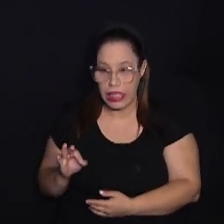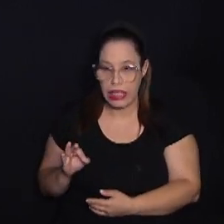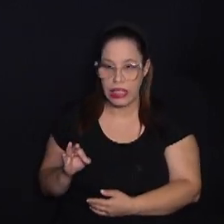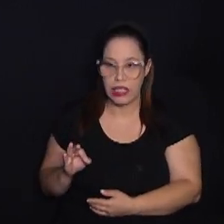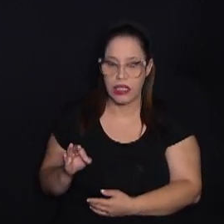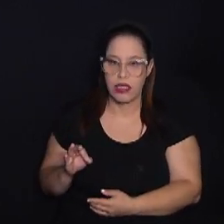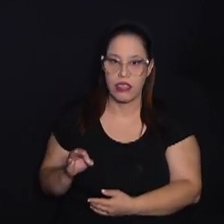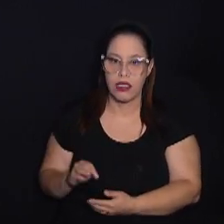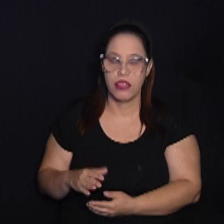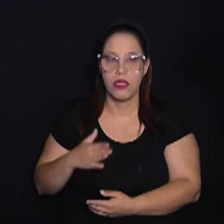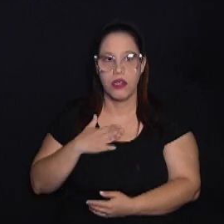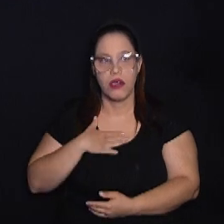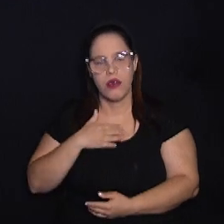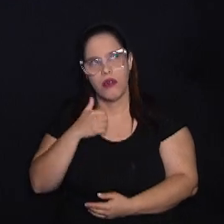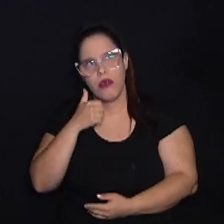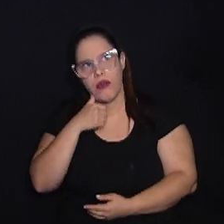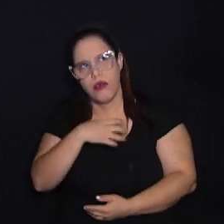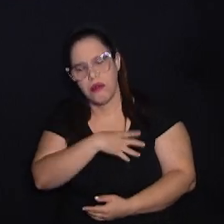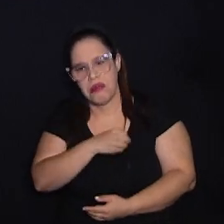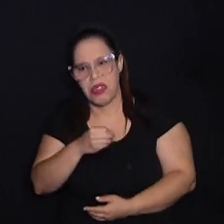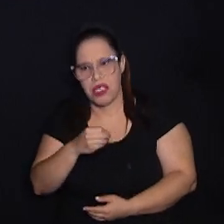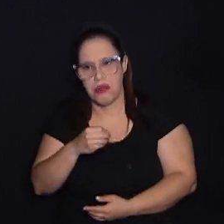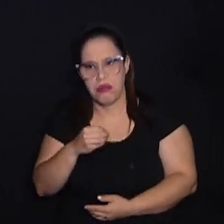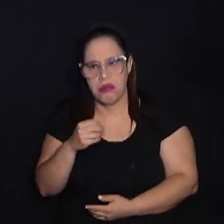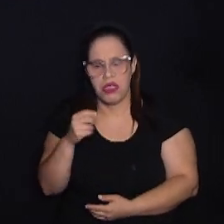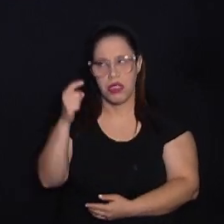minha mãe decidiu que eu não iria estudar